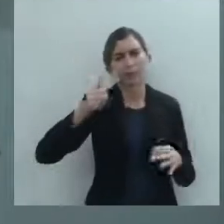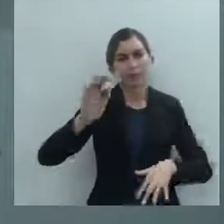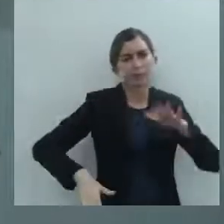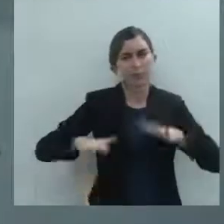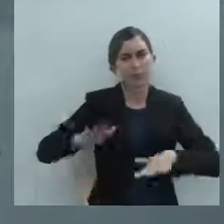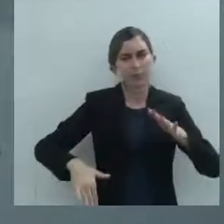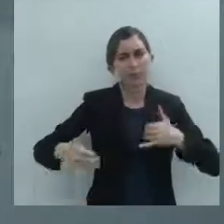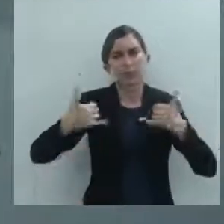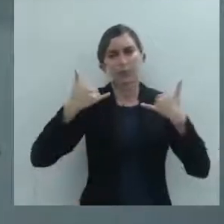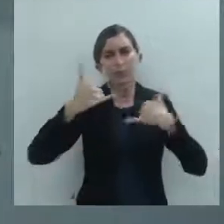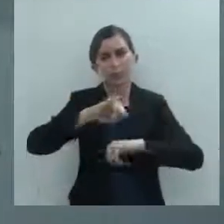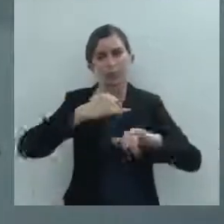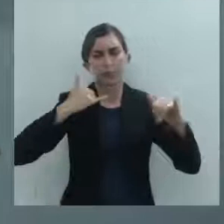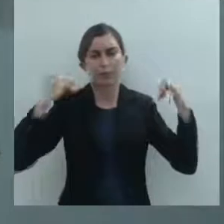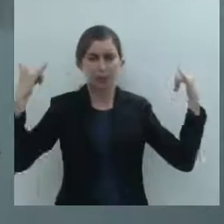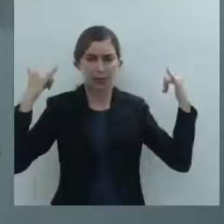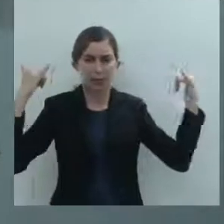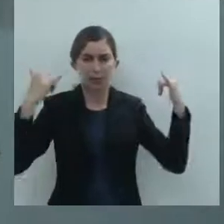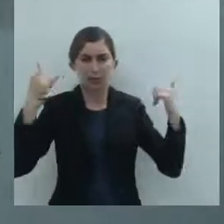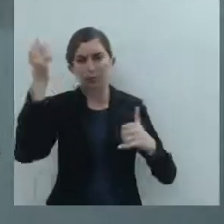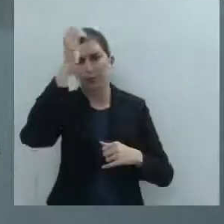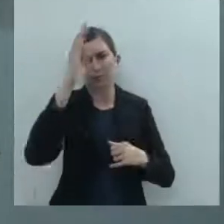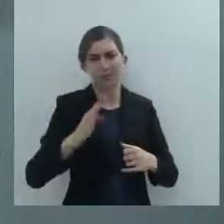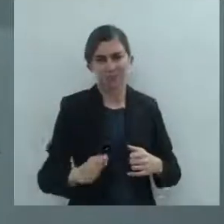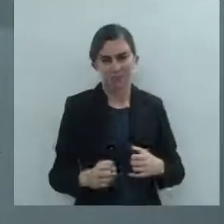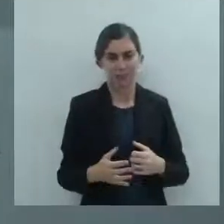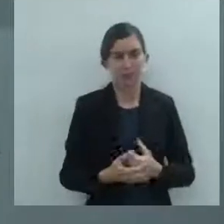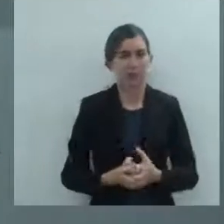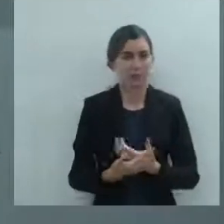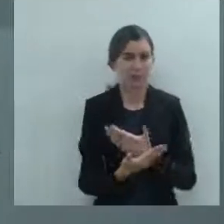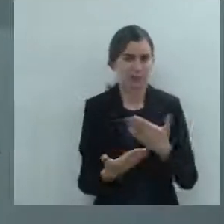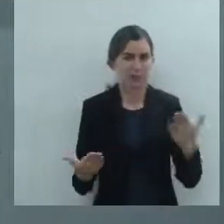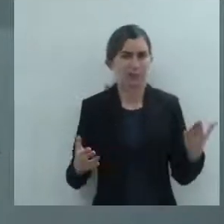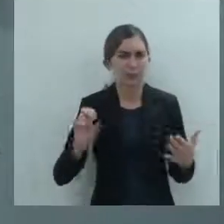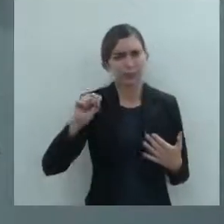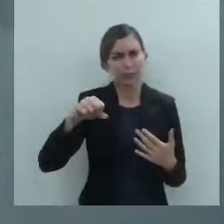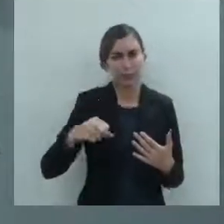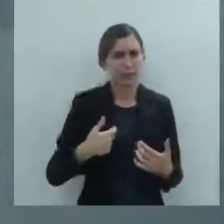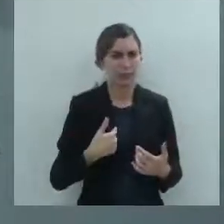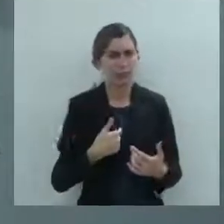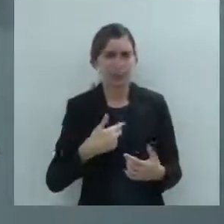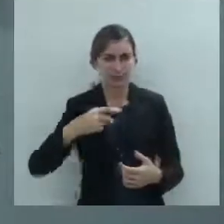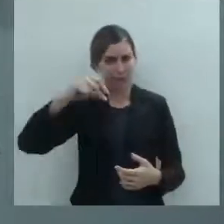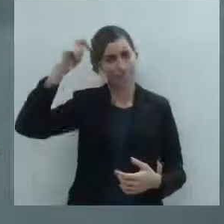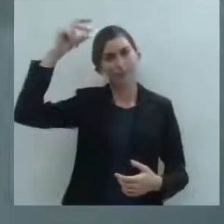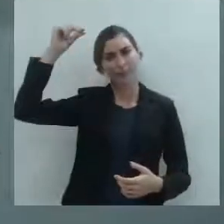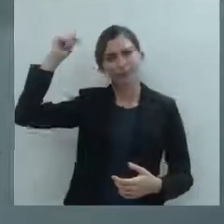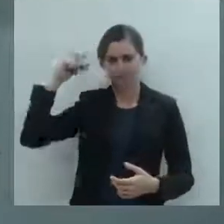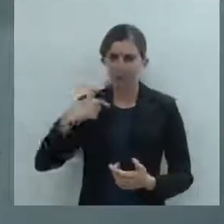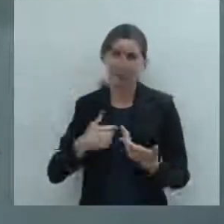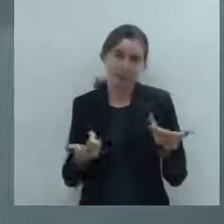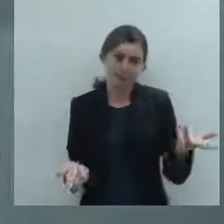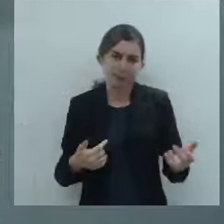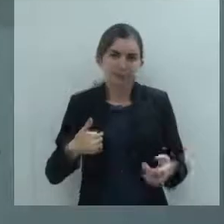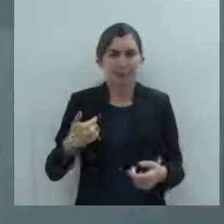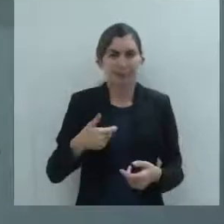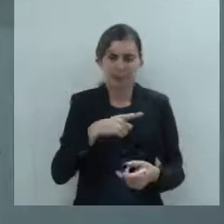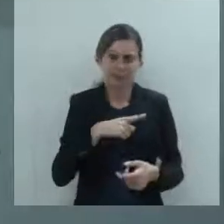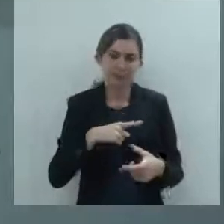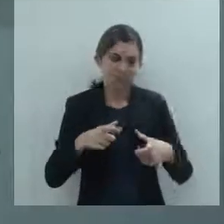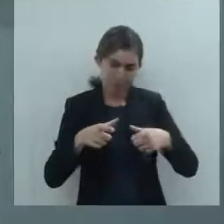banda de rock do Brasil em todos os pés os modelos e sem espera eu sou da Velha Guarda Eu ainda tenho